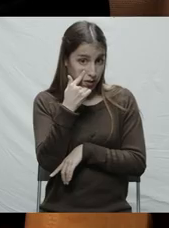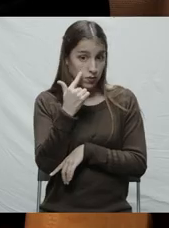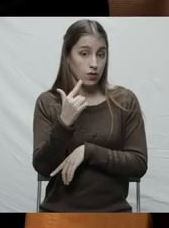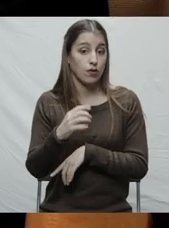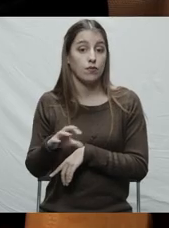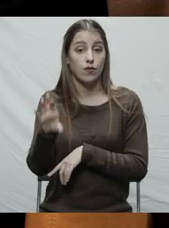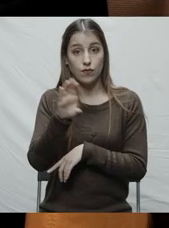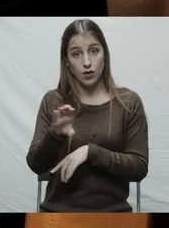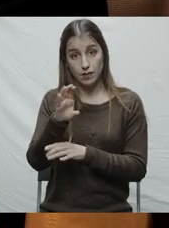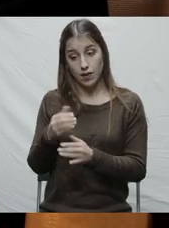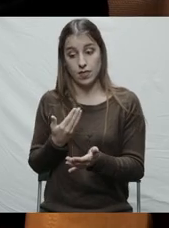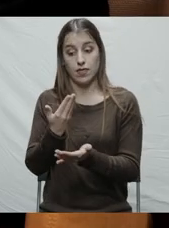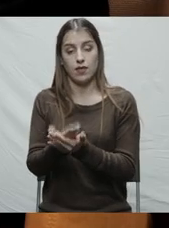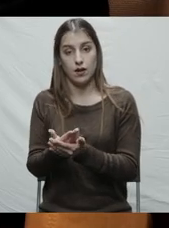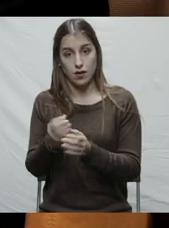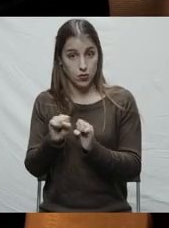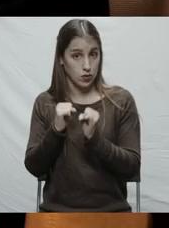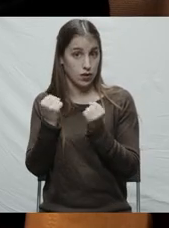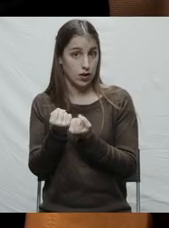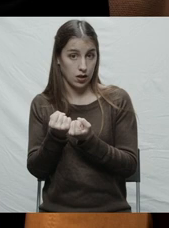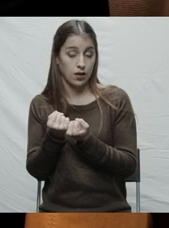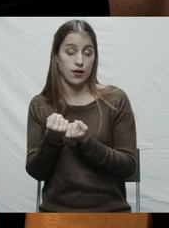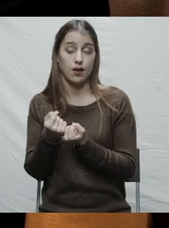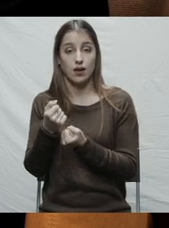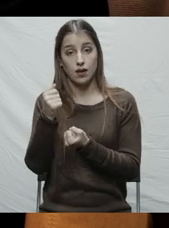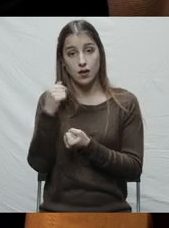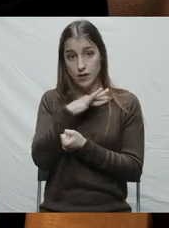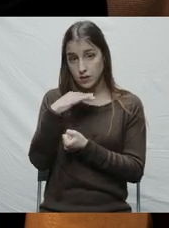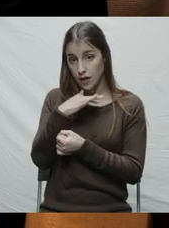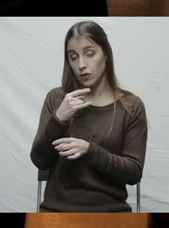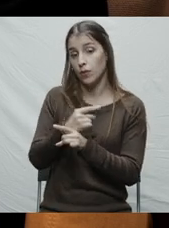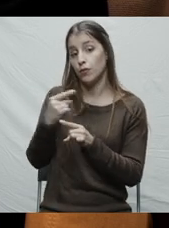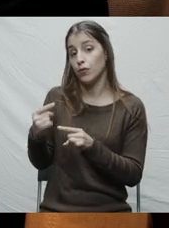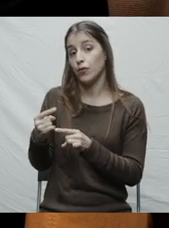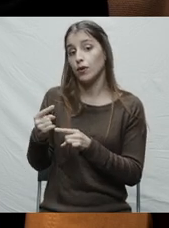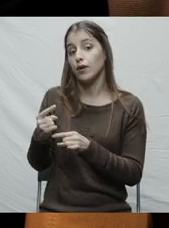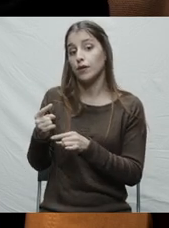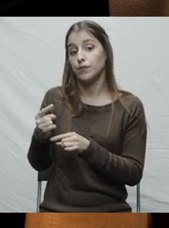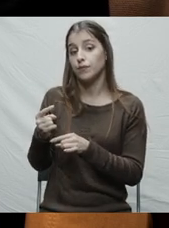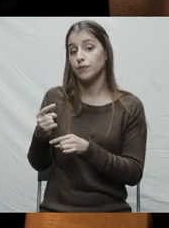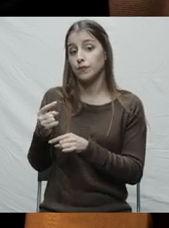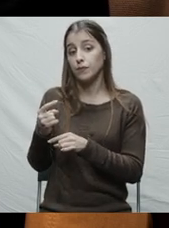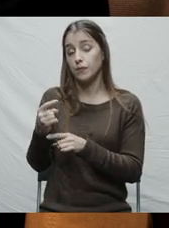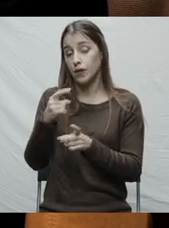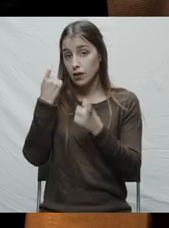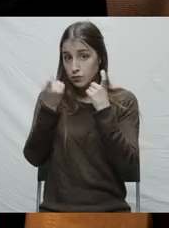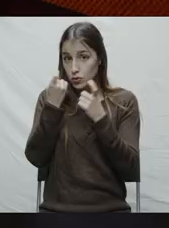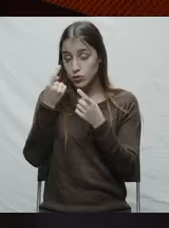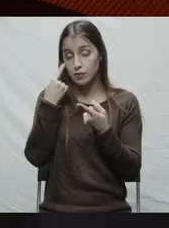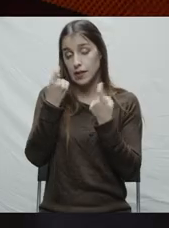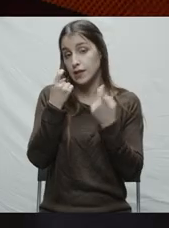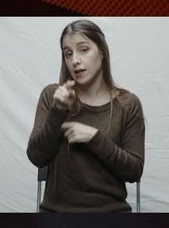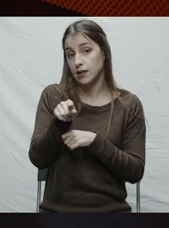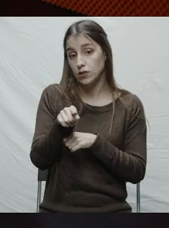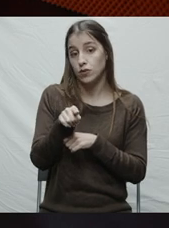de dádiva à sociedade. Vai? E, na verdade, é engraçado porque o incluir também a academia, as pessoas a pensarem dessa maneira,